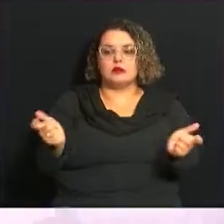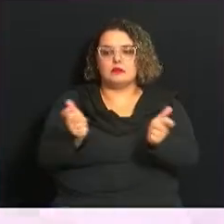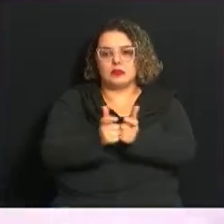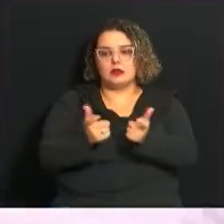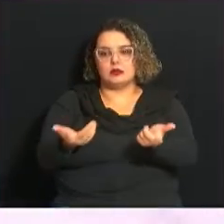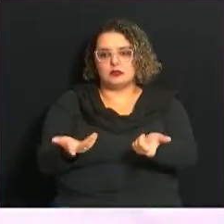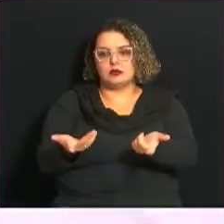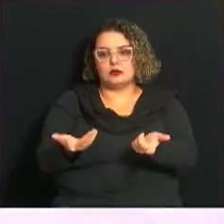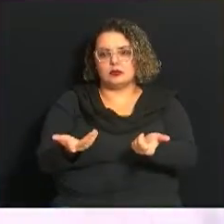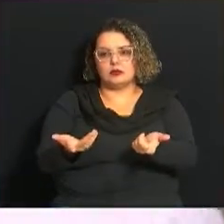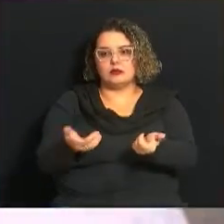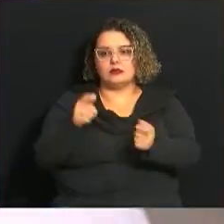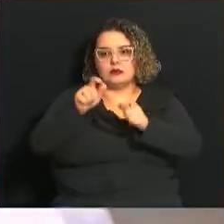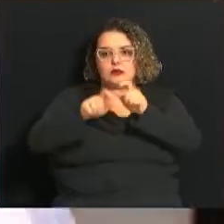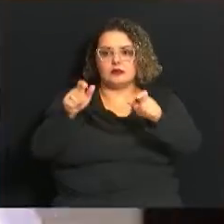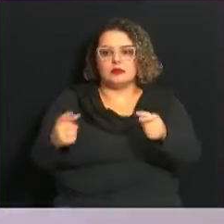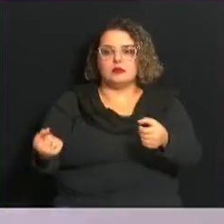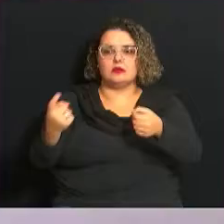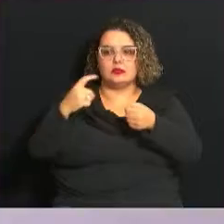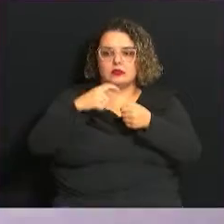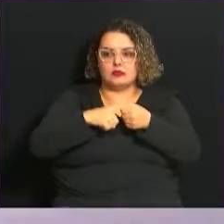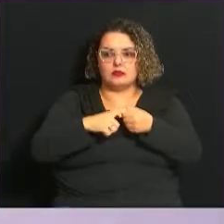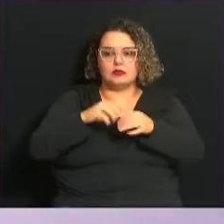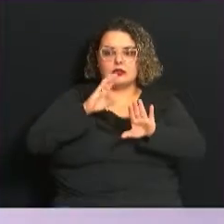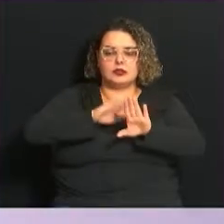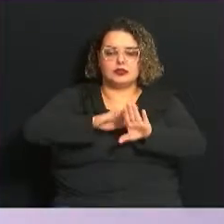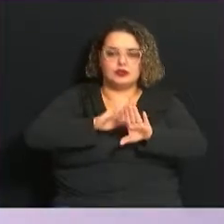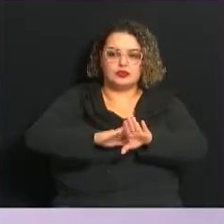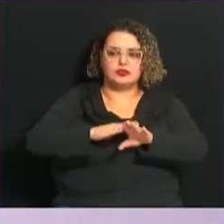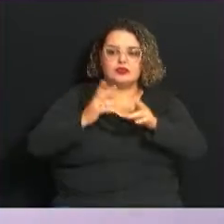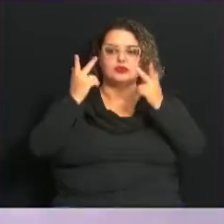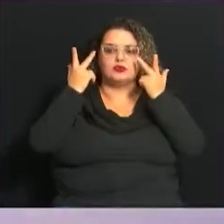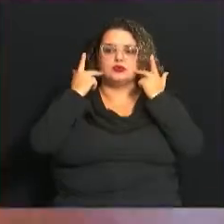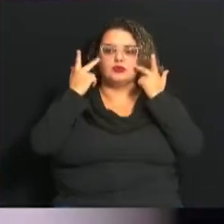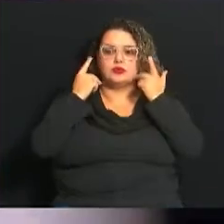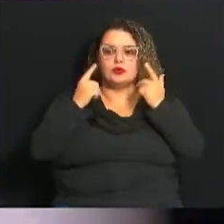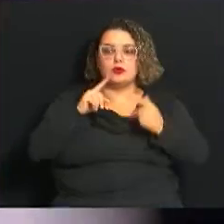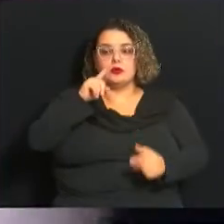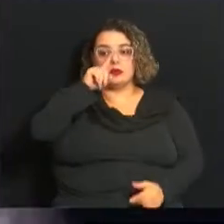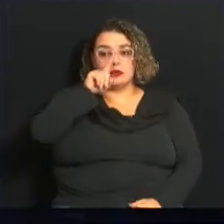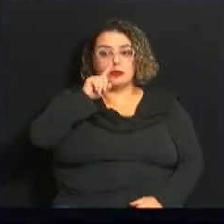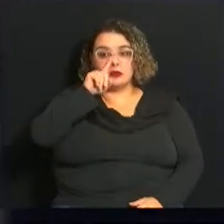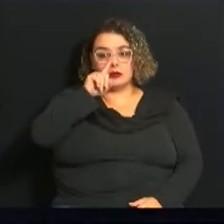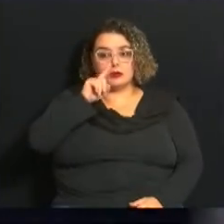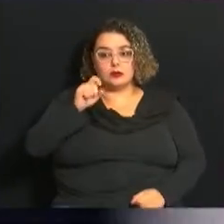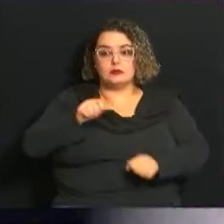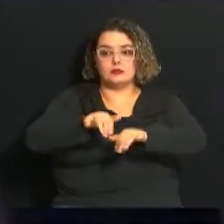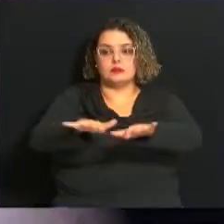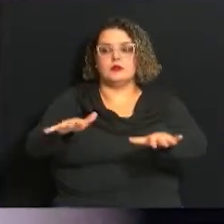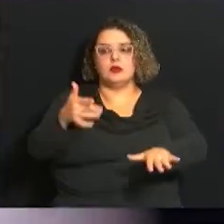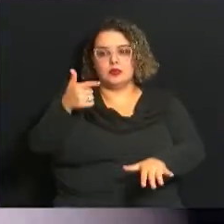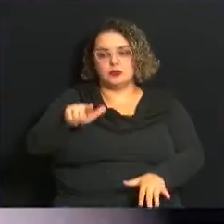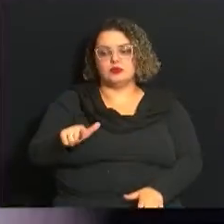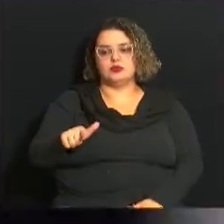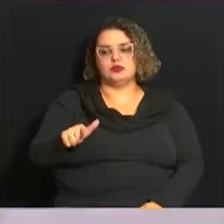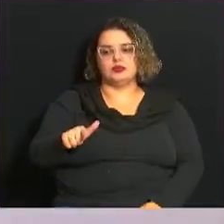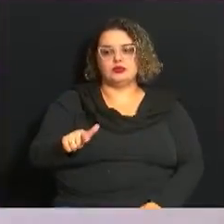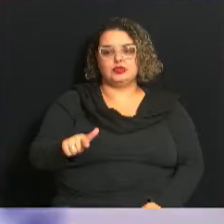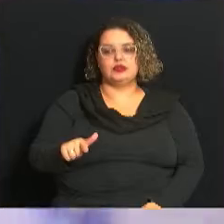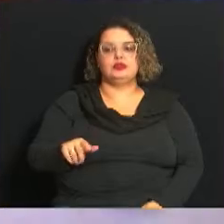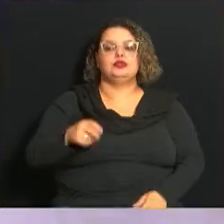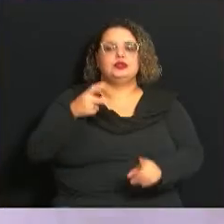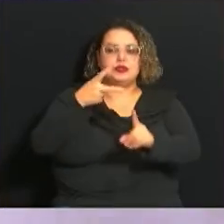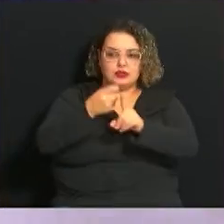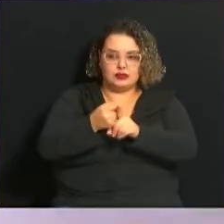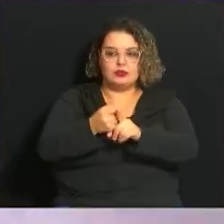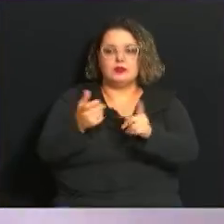Agora, com as pessoas voltando às atividades aí normalmente, o risco de transmissão continua. E a vacina é justamente para isso, para